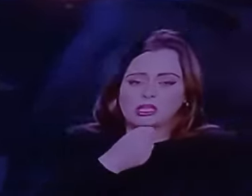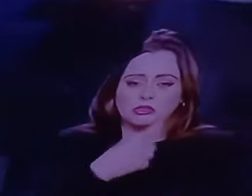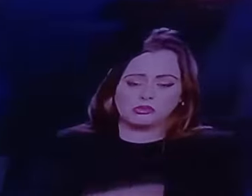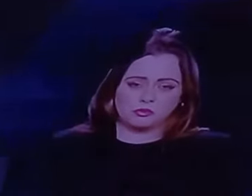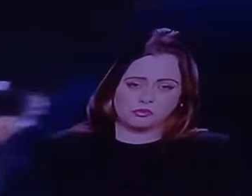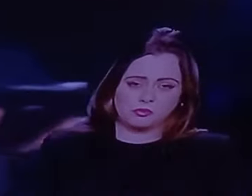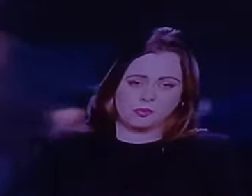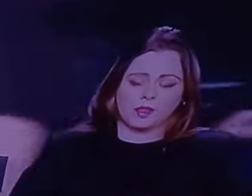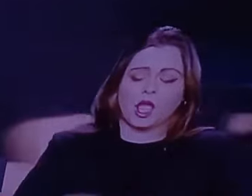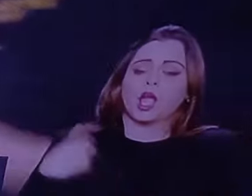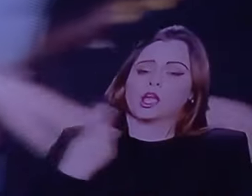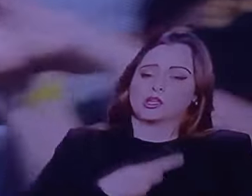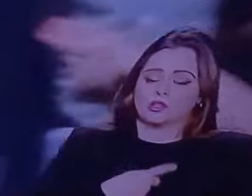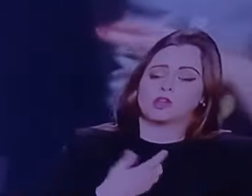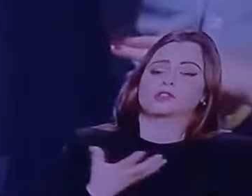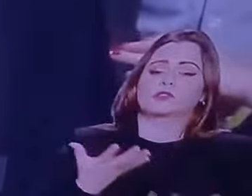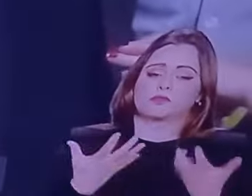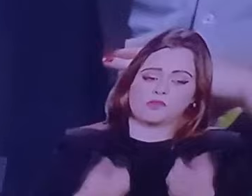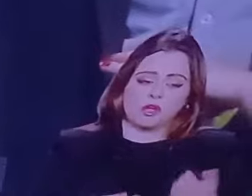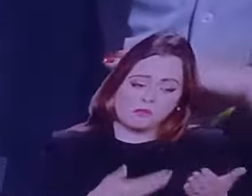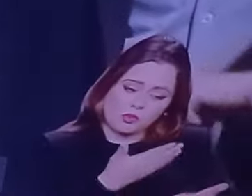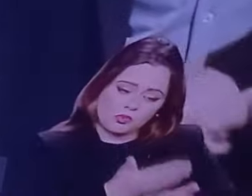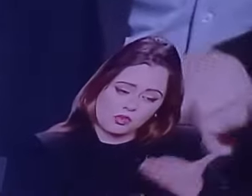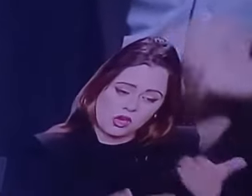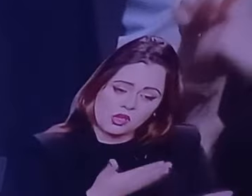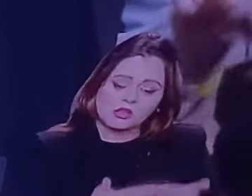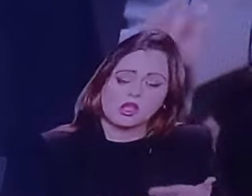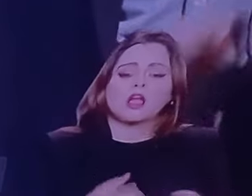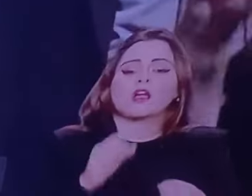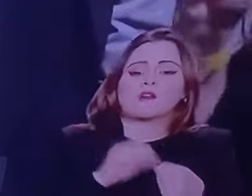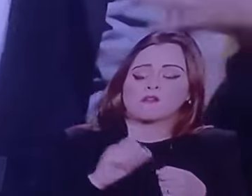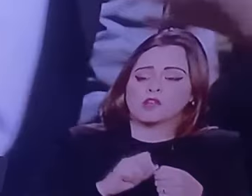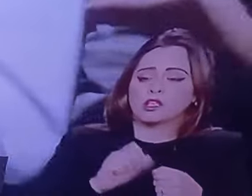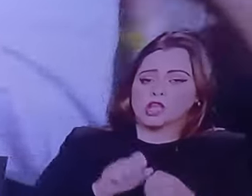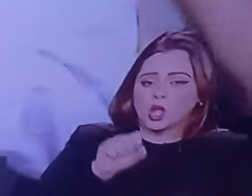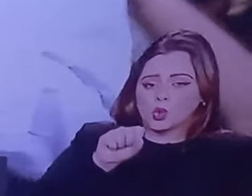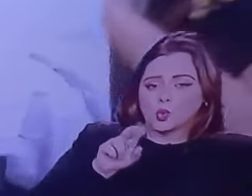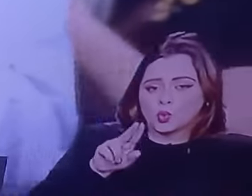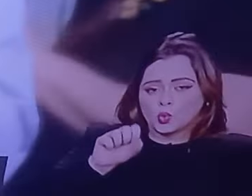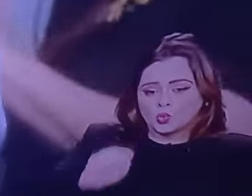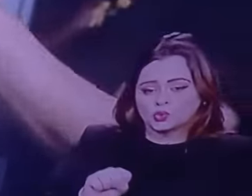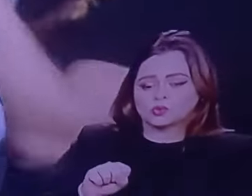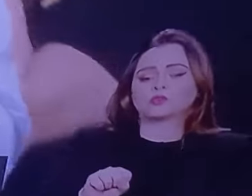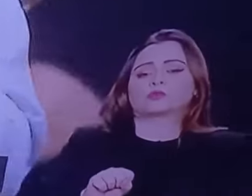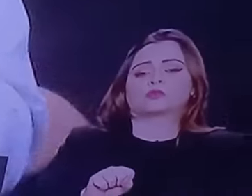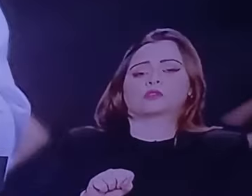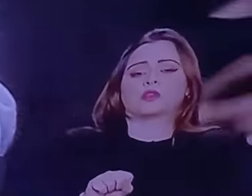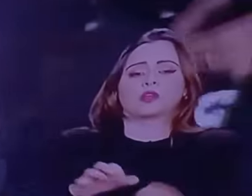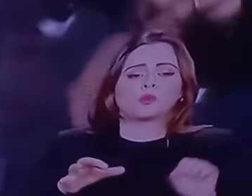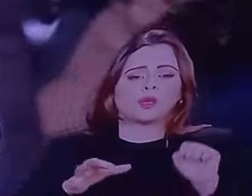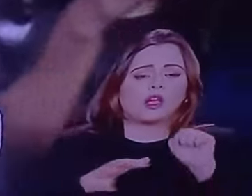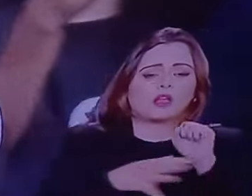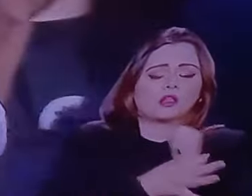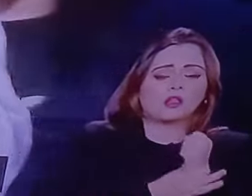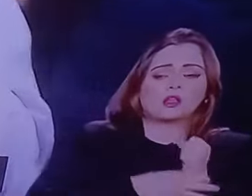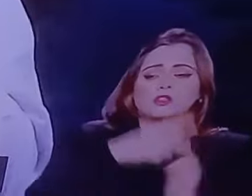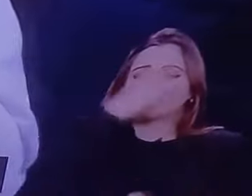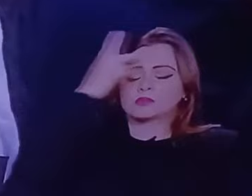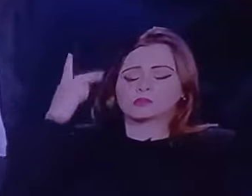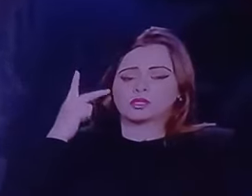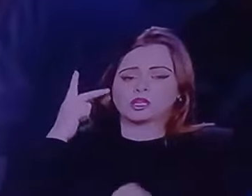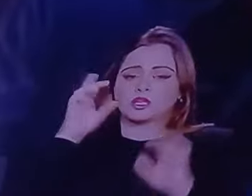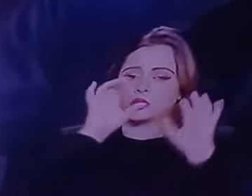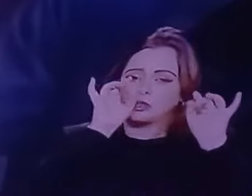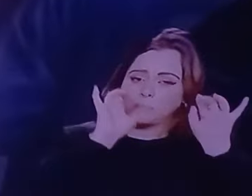E a gente também vai tratar de fazer com que o SUS garanta às pessoas o chamado